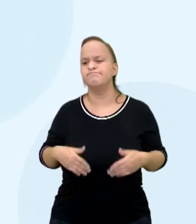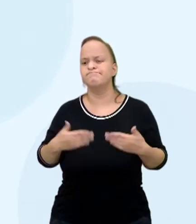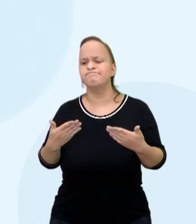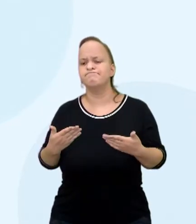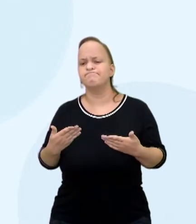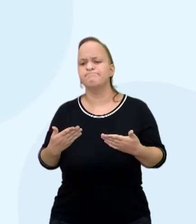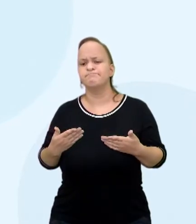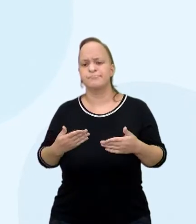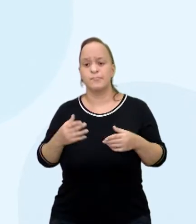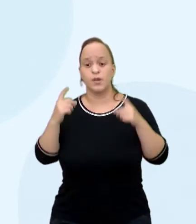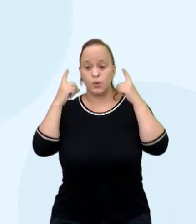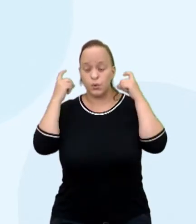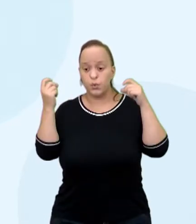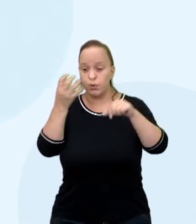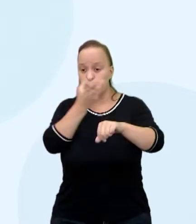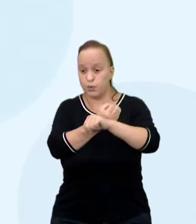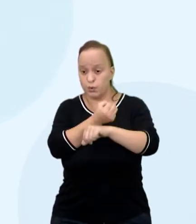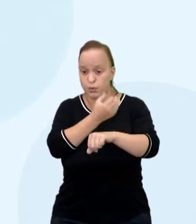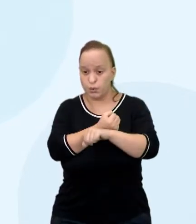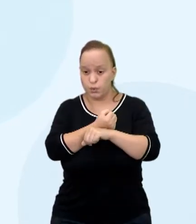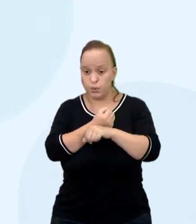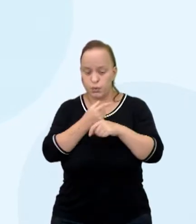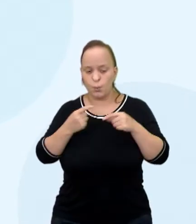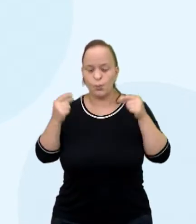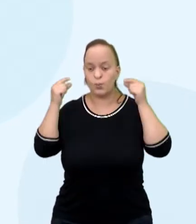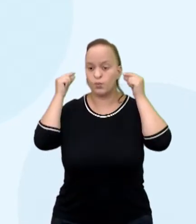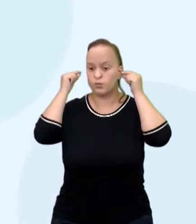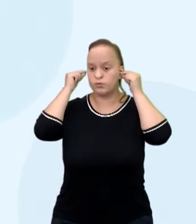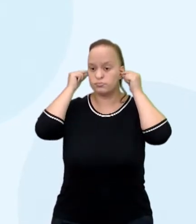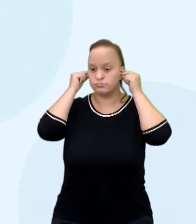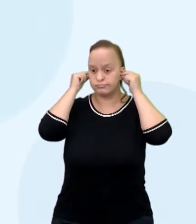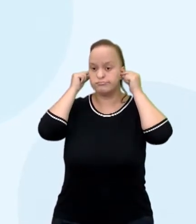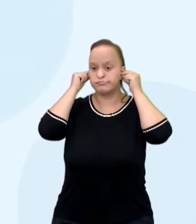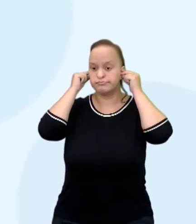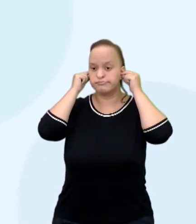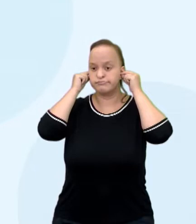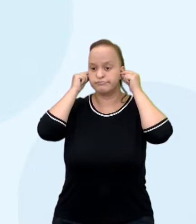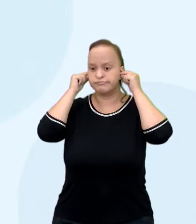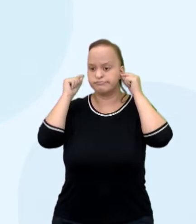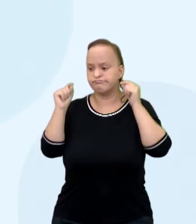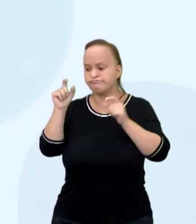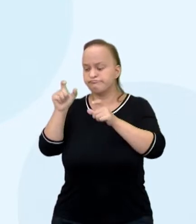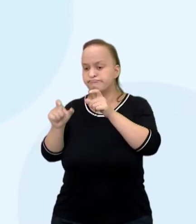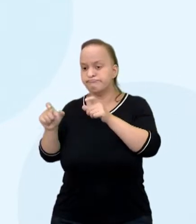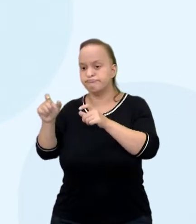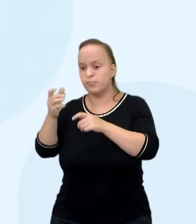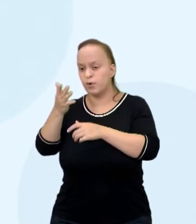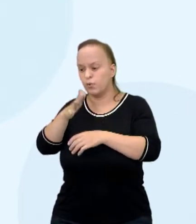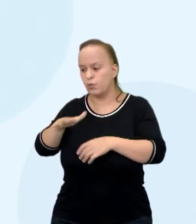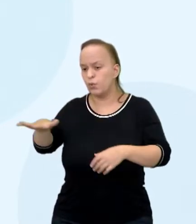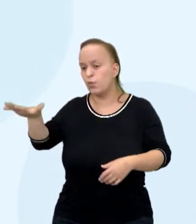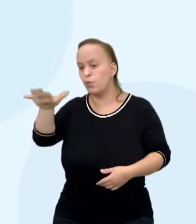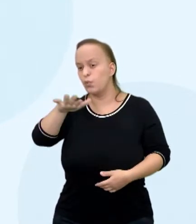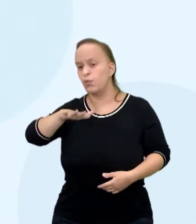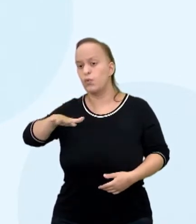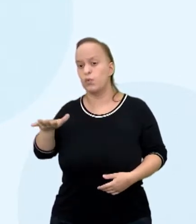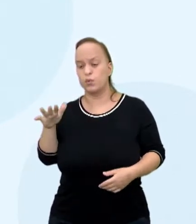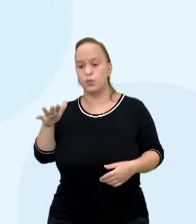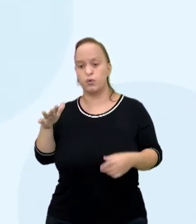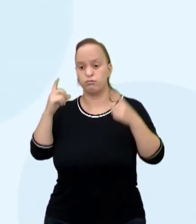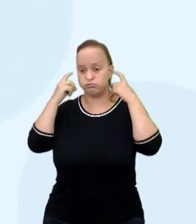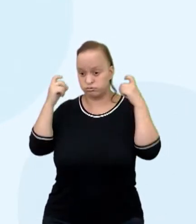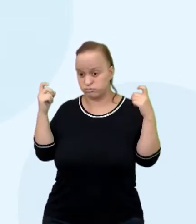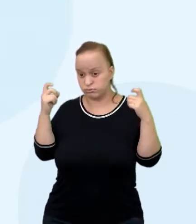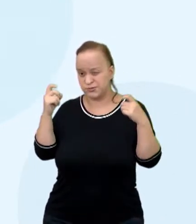aqueles podcasts ou escuta é aqueles players de música, tem propaganda. Então tudo isso aí pra gente começar a prestar